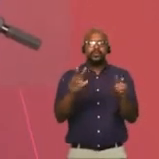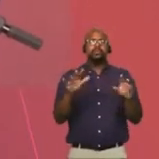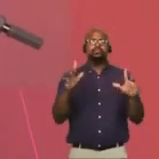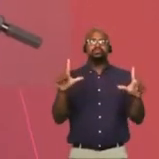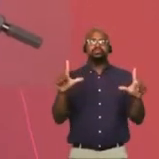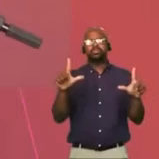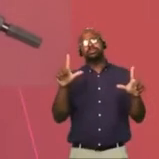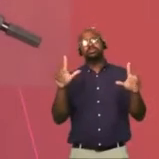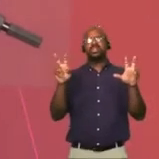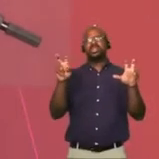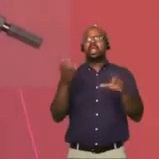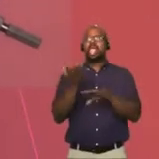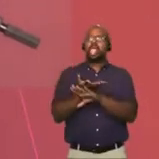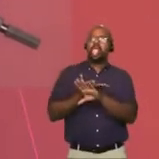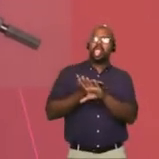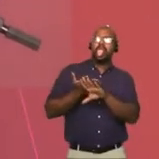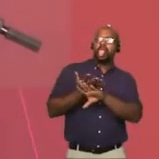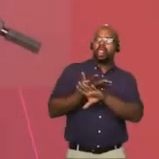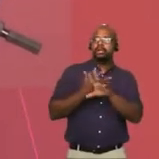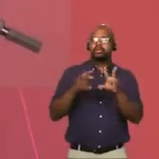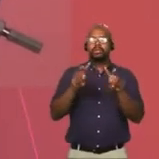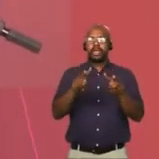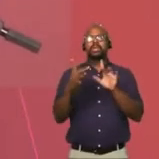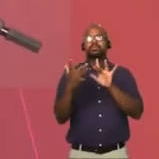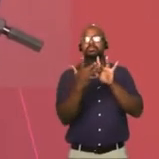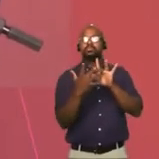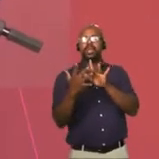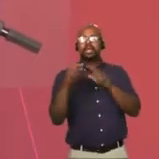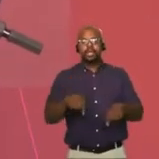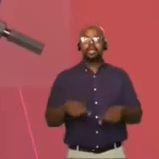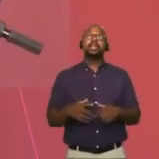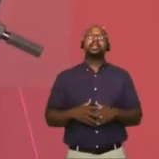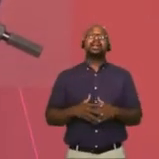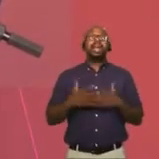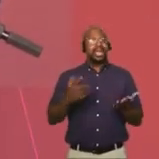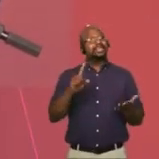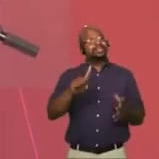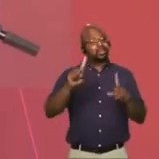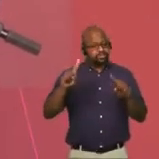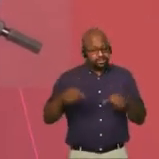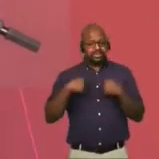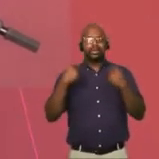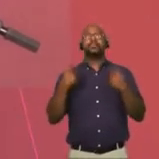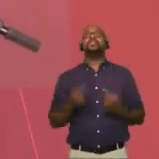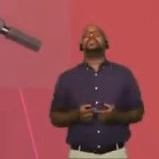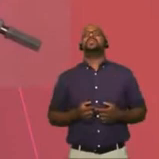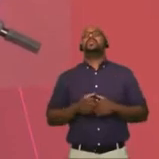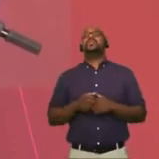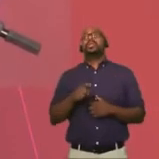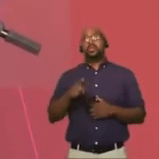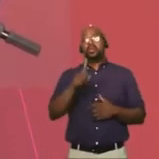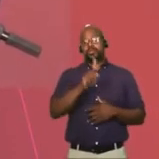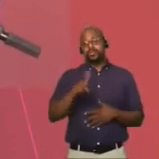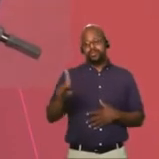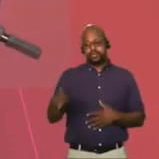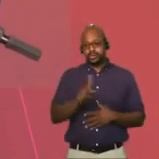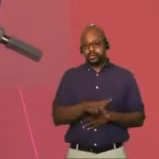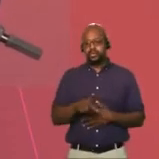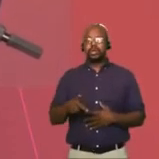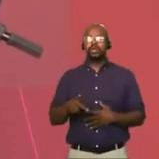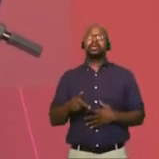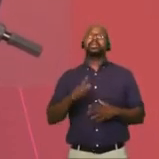entre "hipnose nós estamos aqui ligados no outro lá então esse é o o que o professor